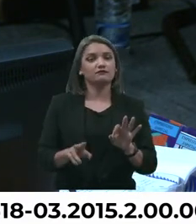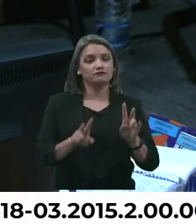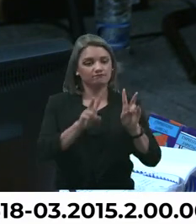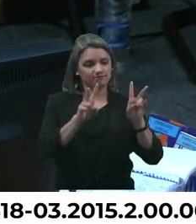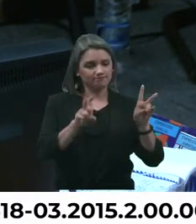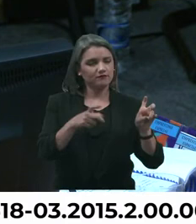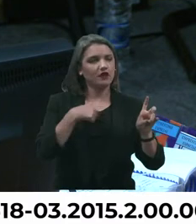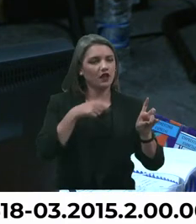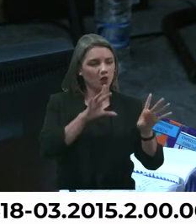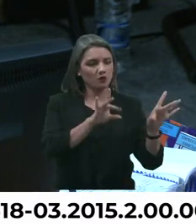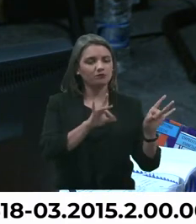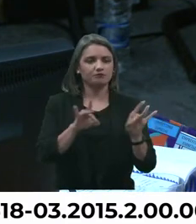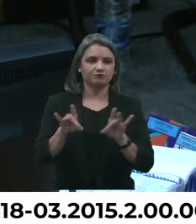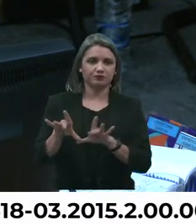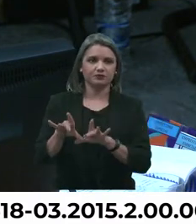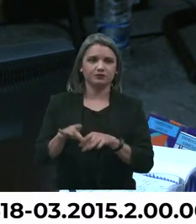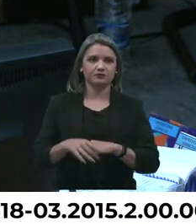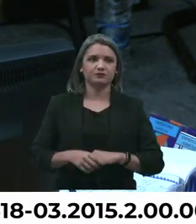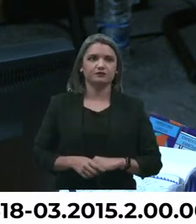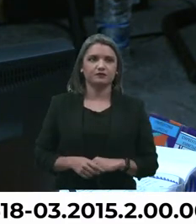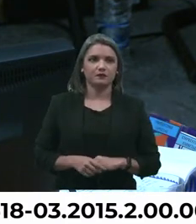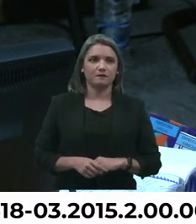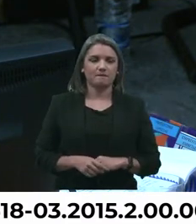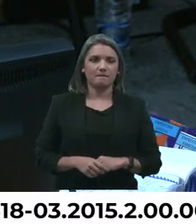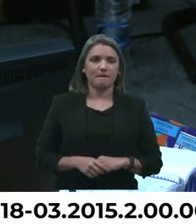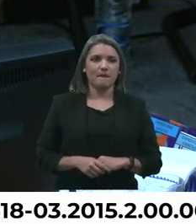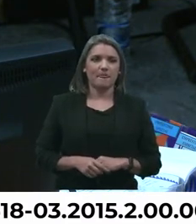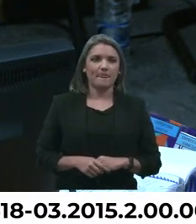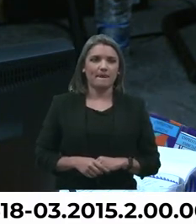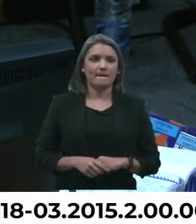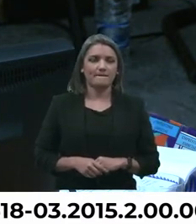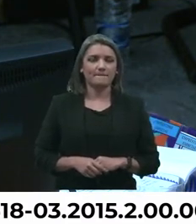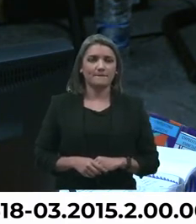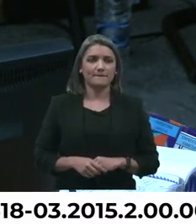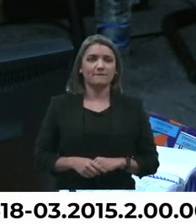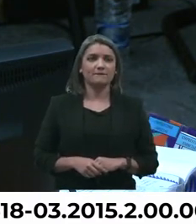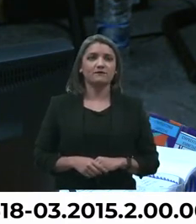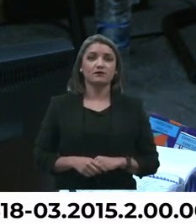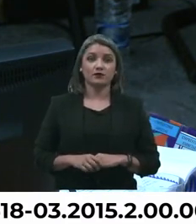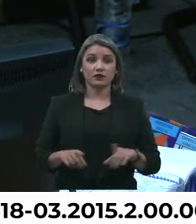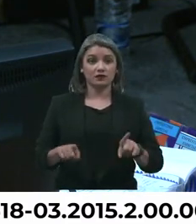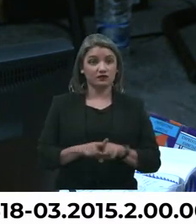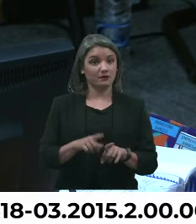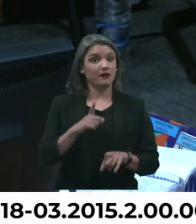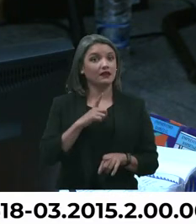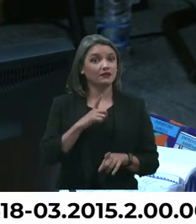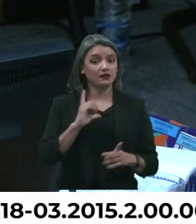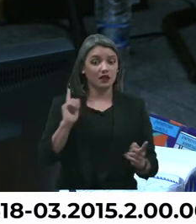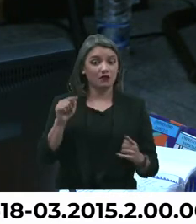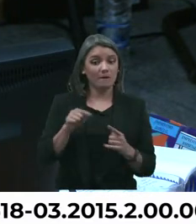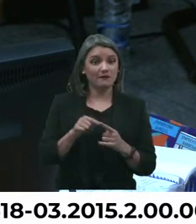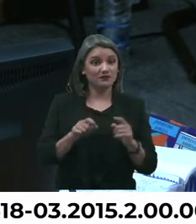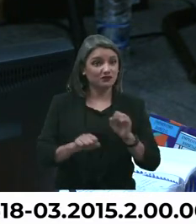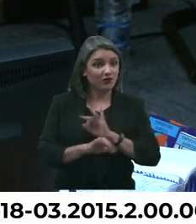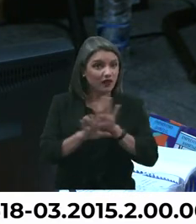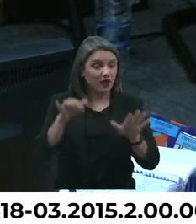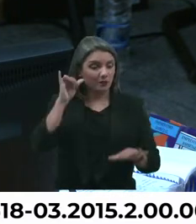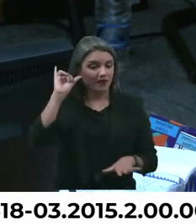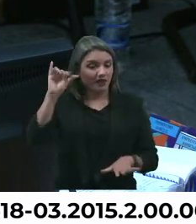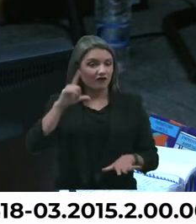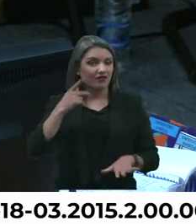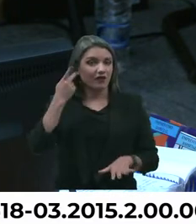a corroboração que consta do voto. Considerou-se que houve clara intenção de evitar que a